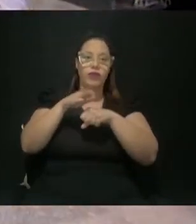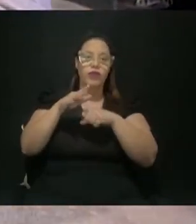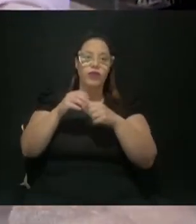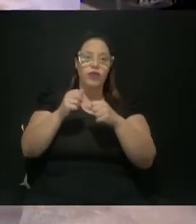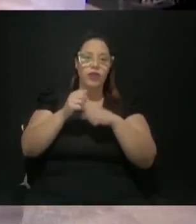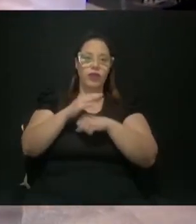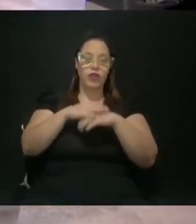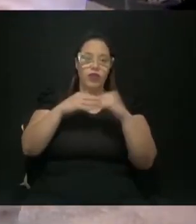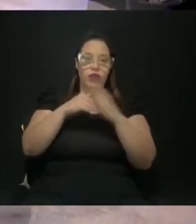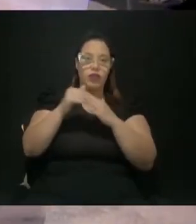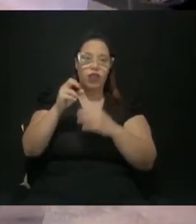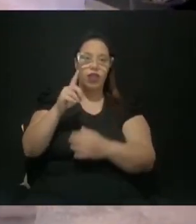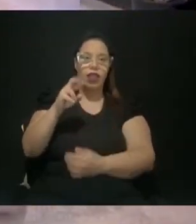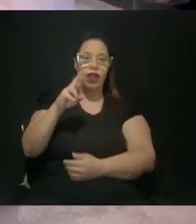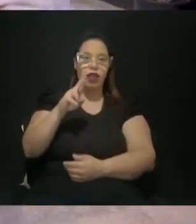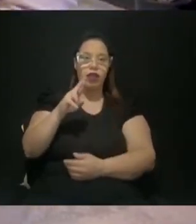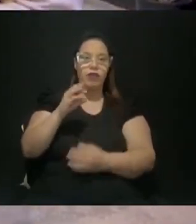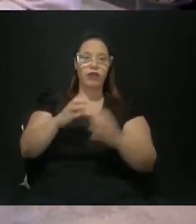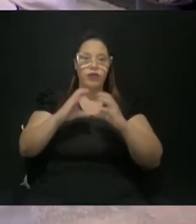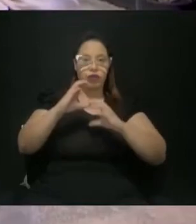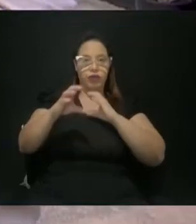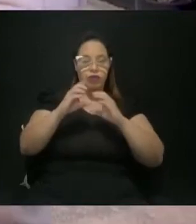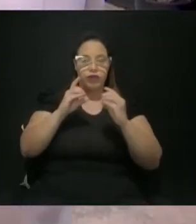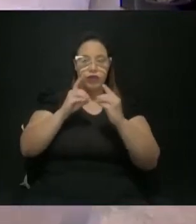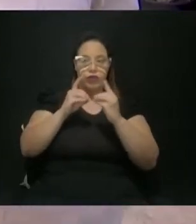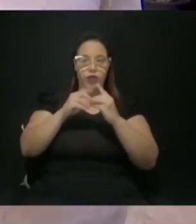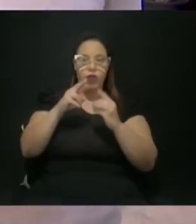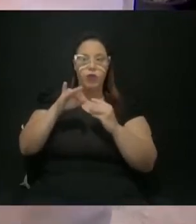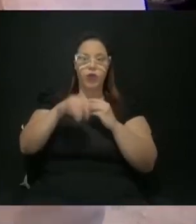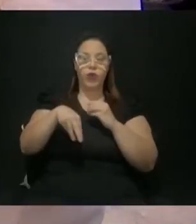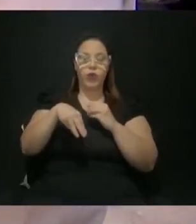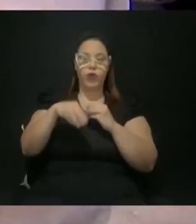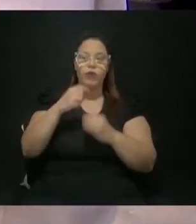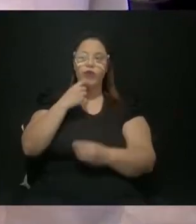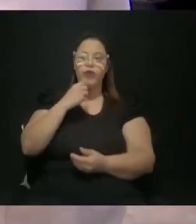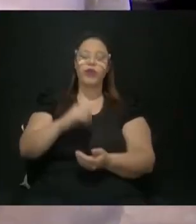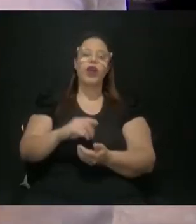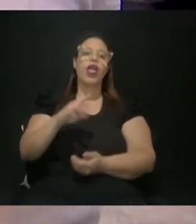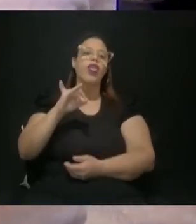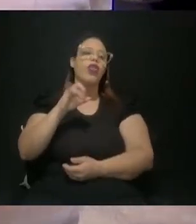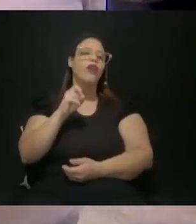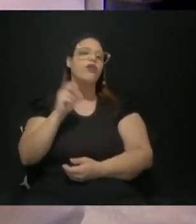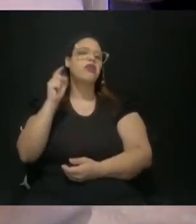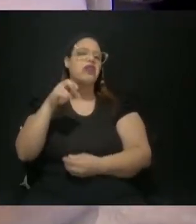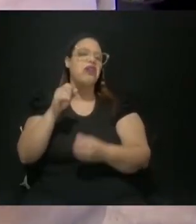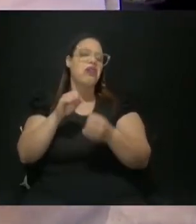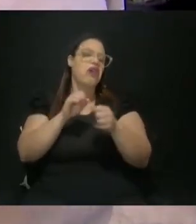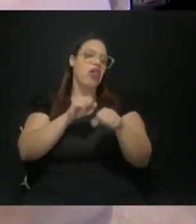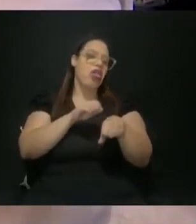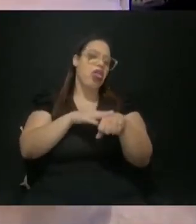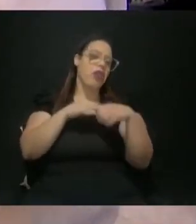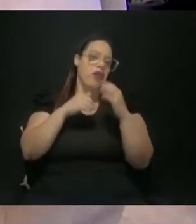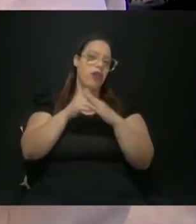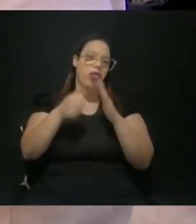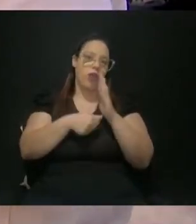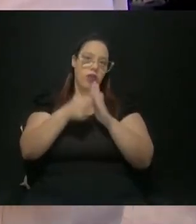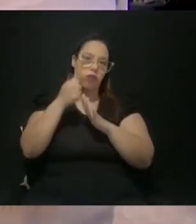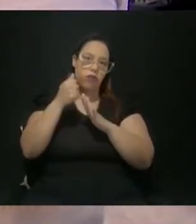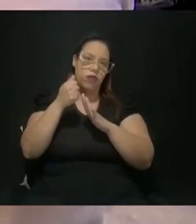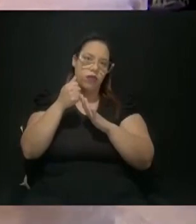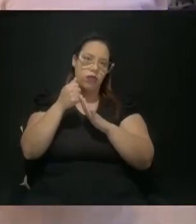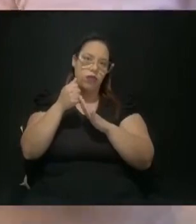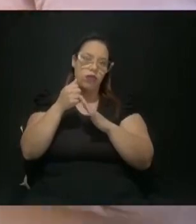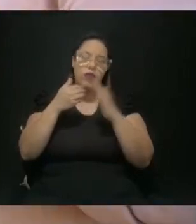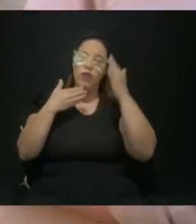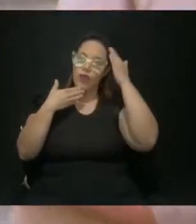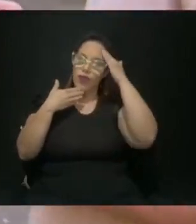Gomes, coordenador de atendimento do Procon Campinas. O Éder, esse serviço é oferecido uma vez por mês aqui no SIC? Boa tarde, seja bem-vindo.